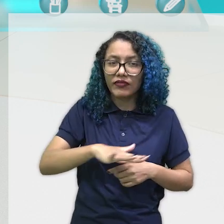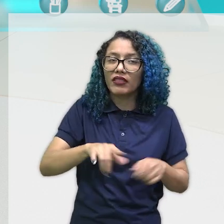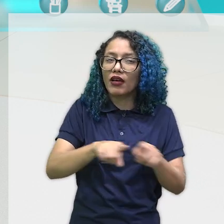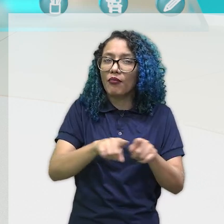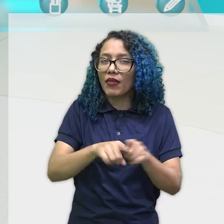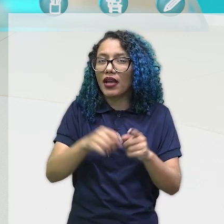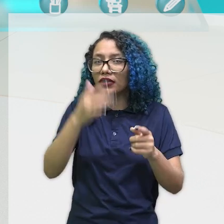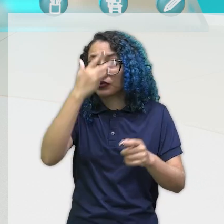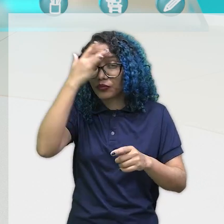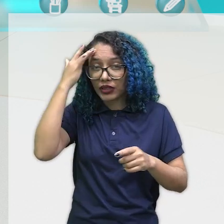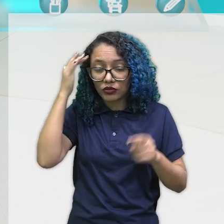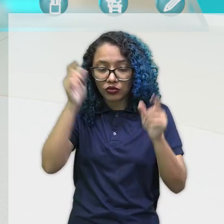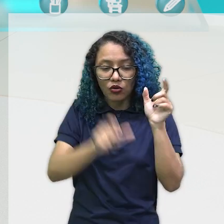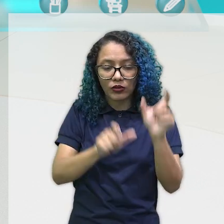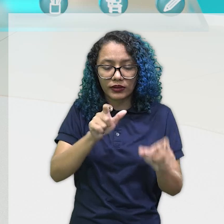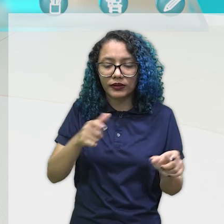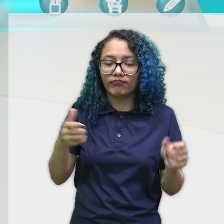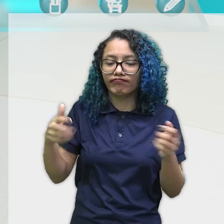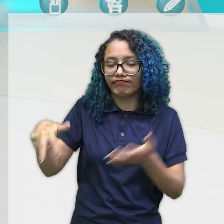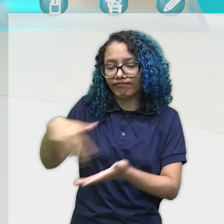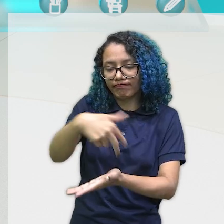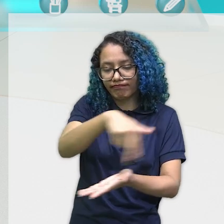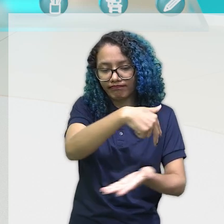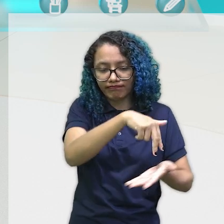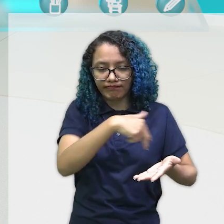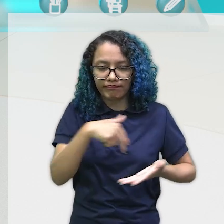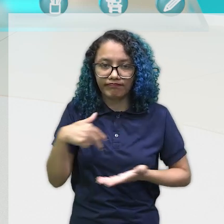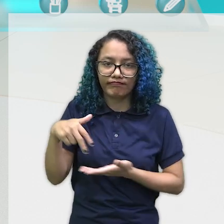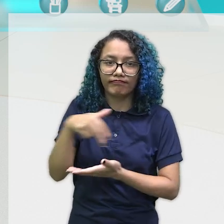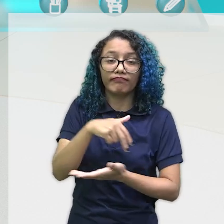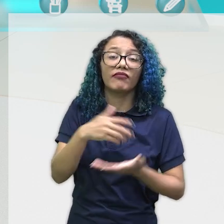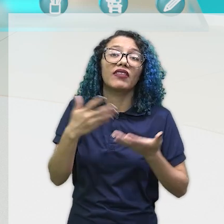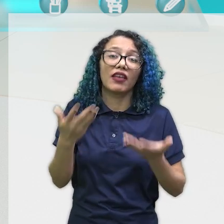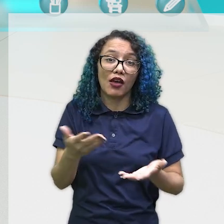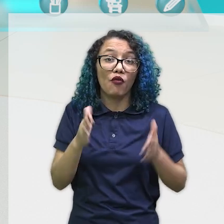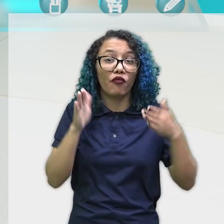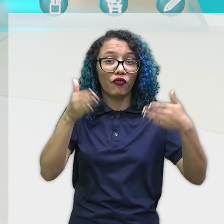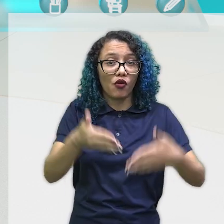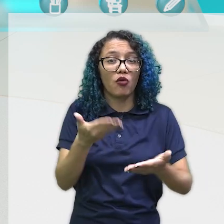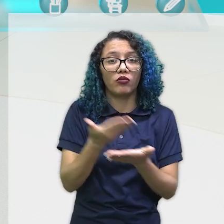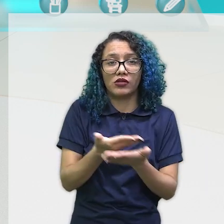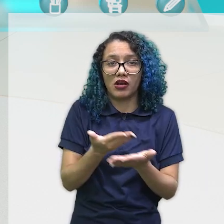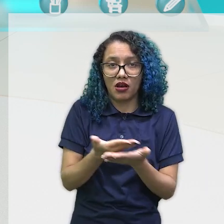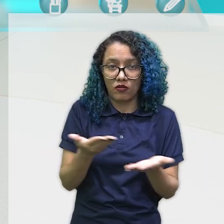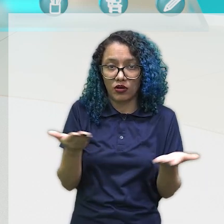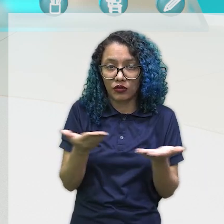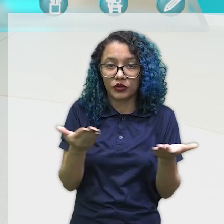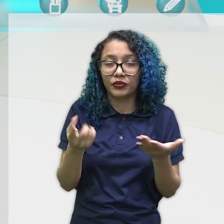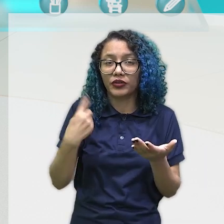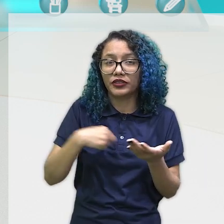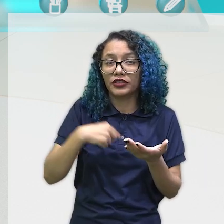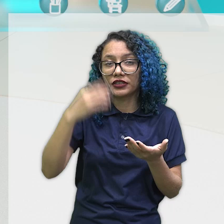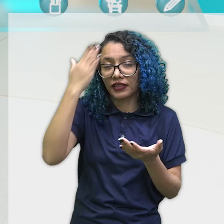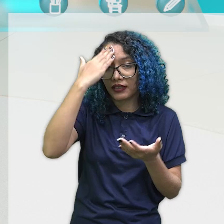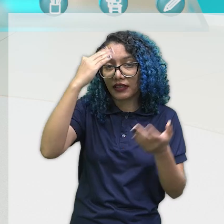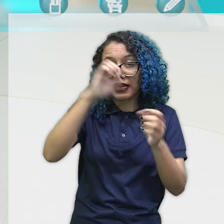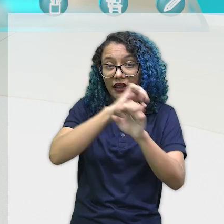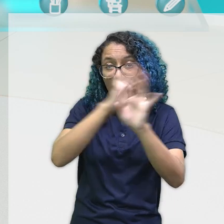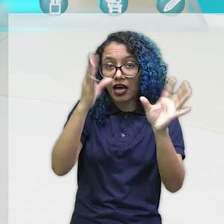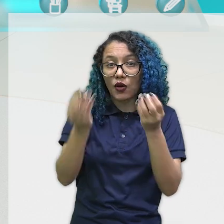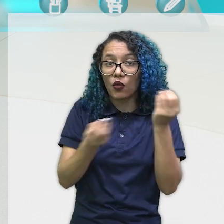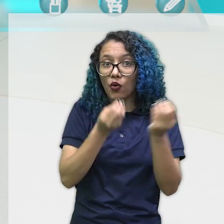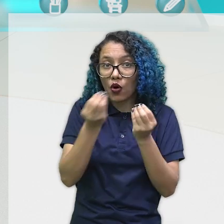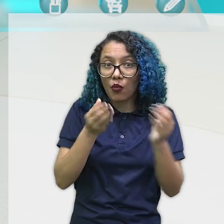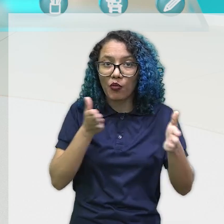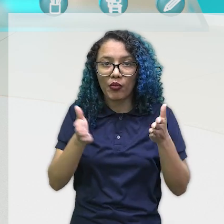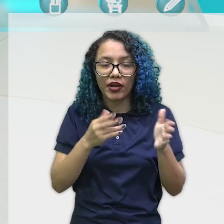ponto gramatical da aula que nós temos hoje. E para a gente entender melhor como funciona esse tempo verbal, quero que vocês prestem atenção